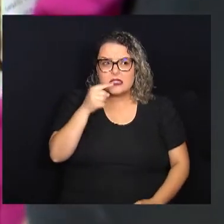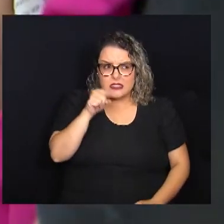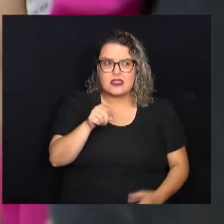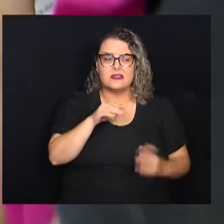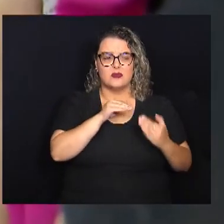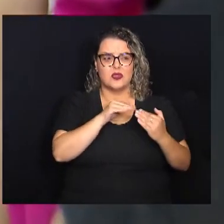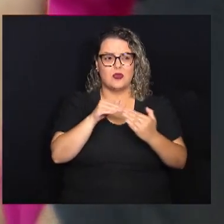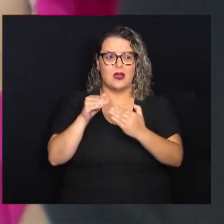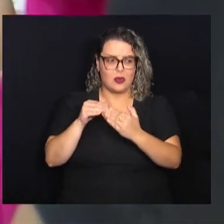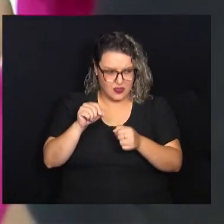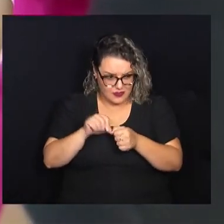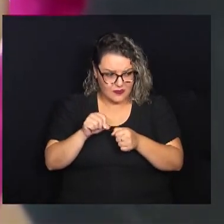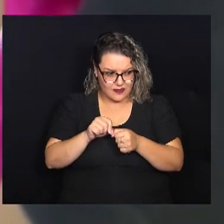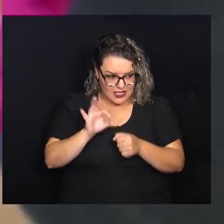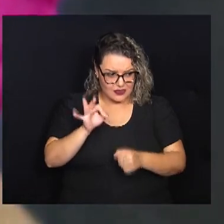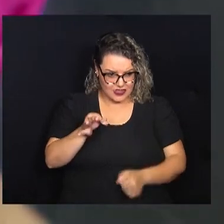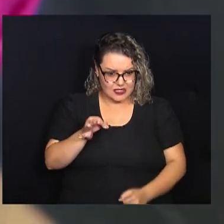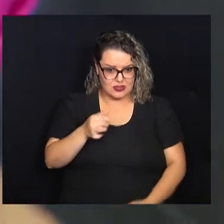foram realizados, né?